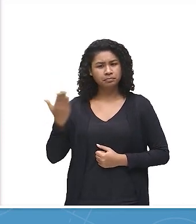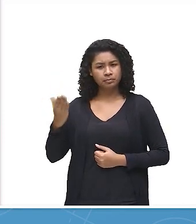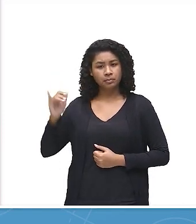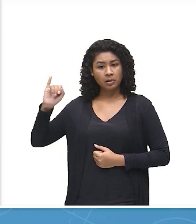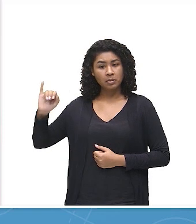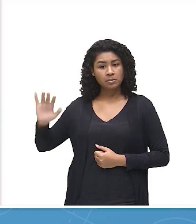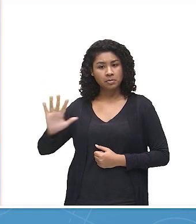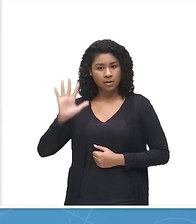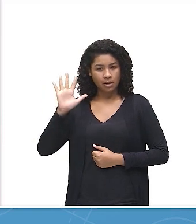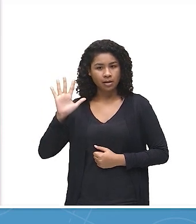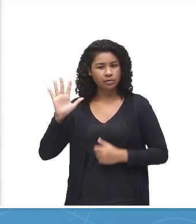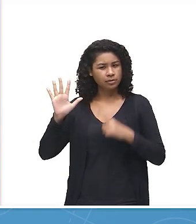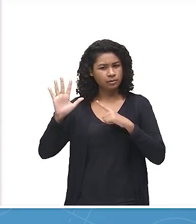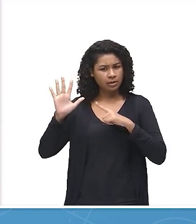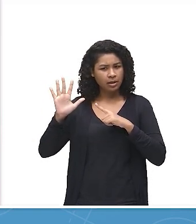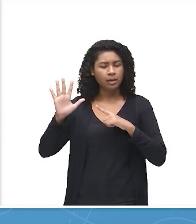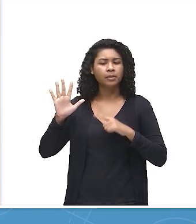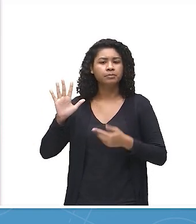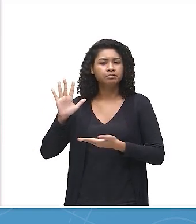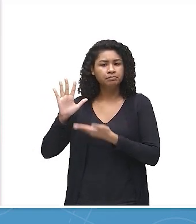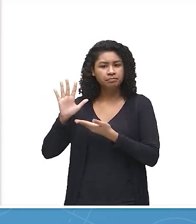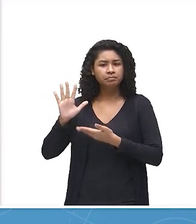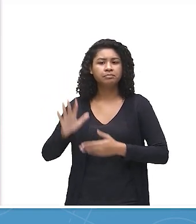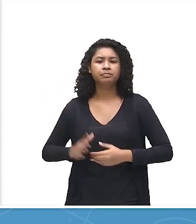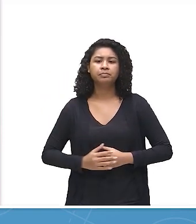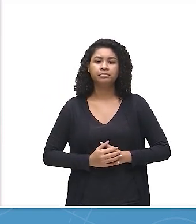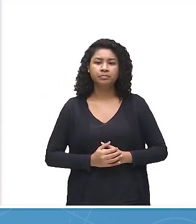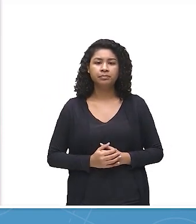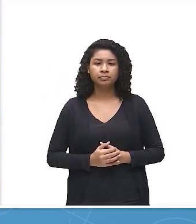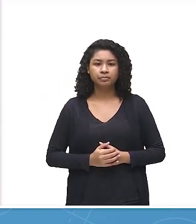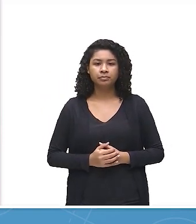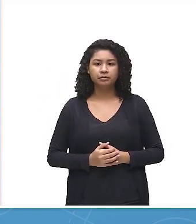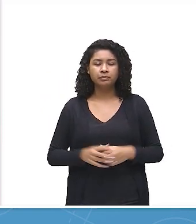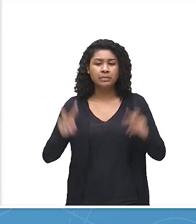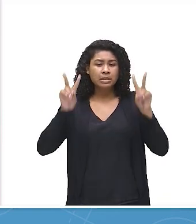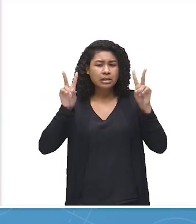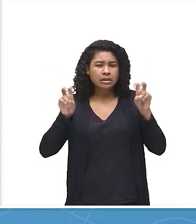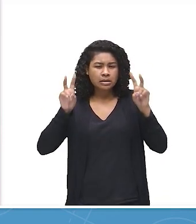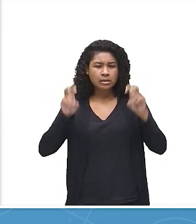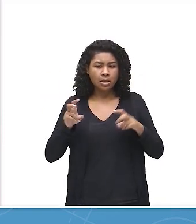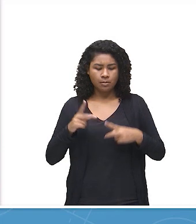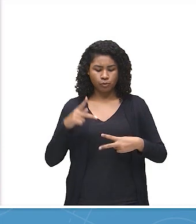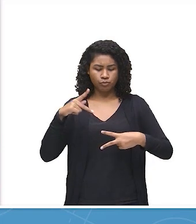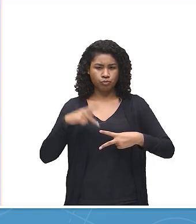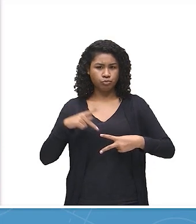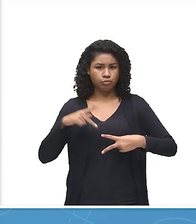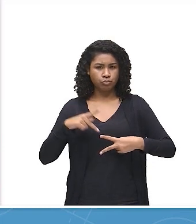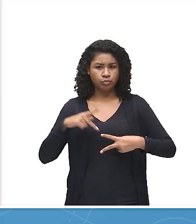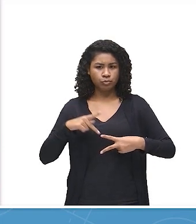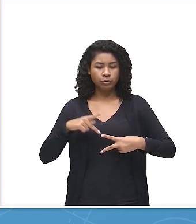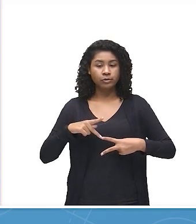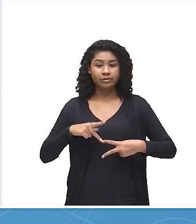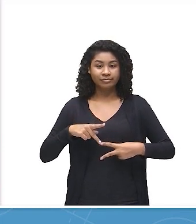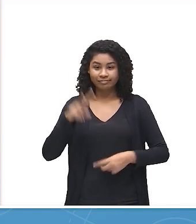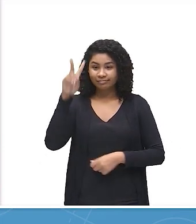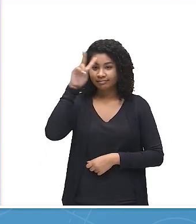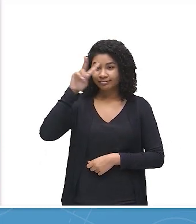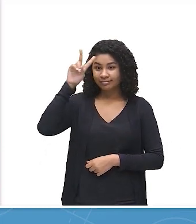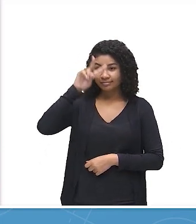questões de língua inglesa e vamos ver quais foram as questões. Vamos para a primeira.